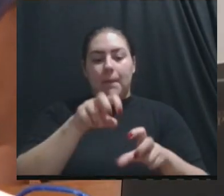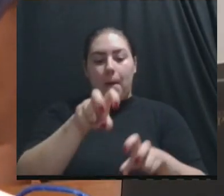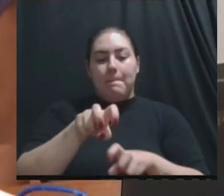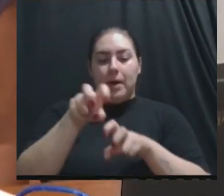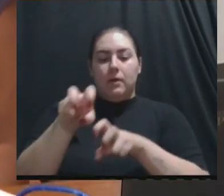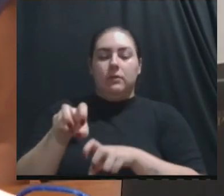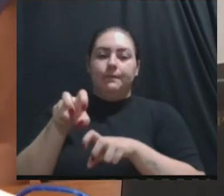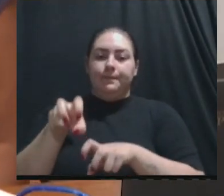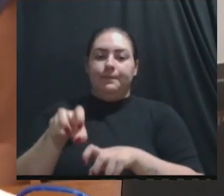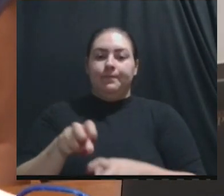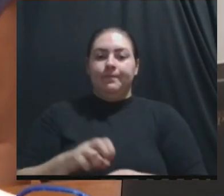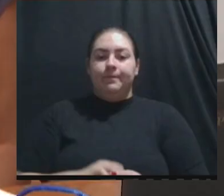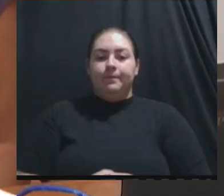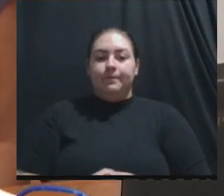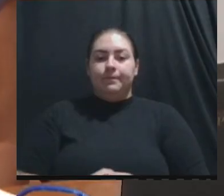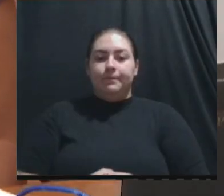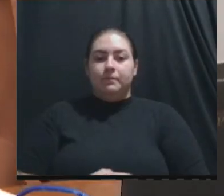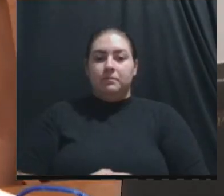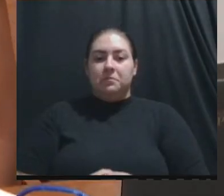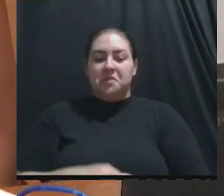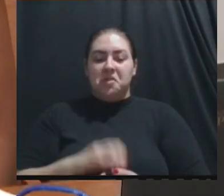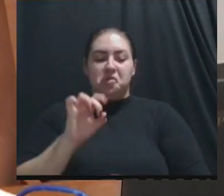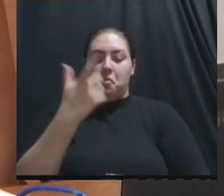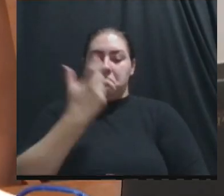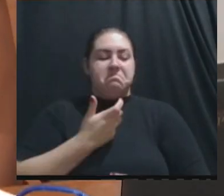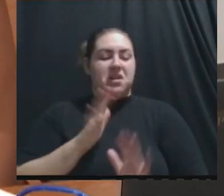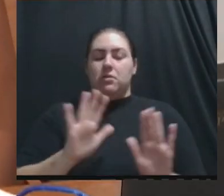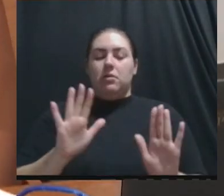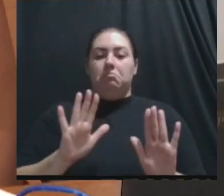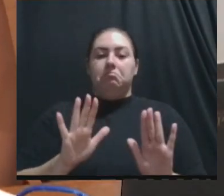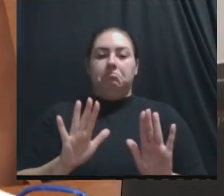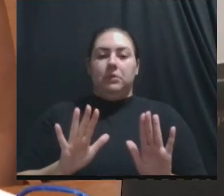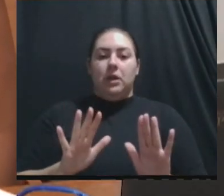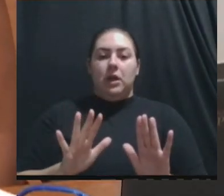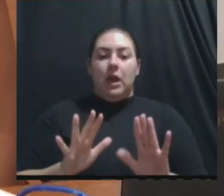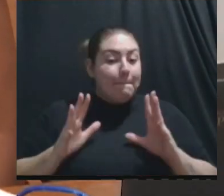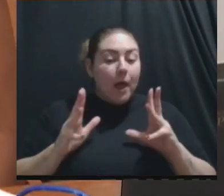Não é só para mim. É por tantas famílias que ali estão.